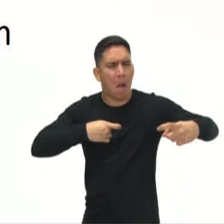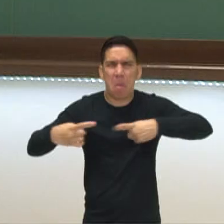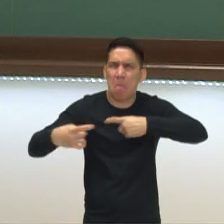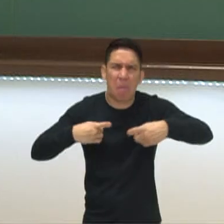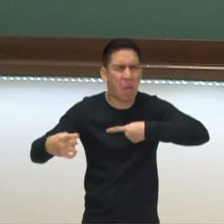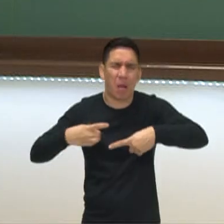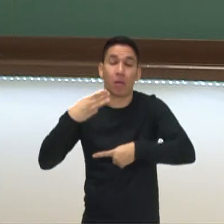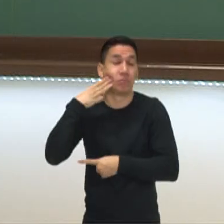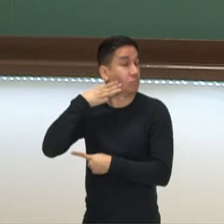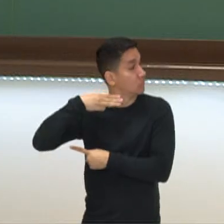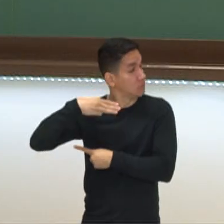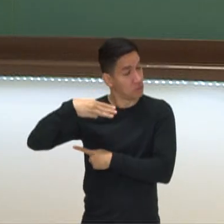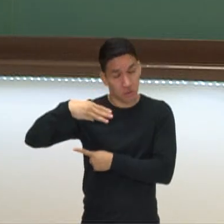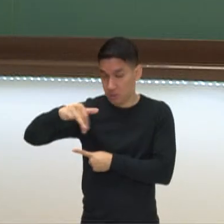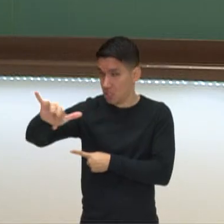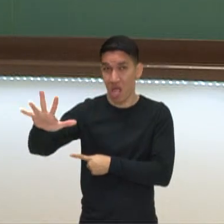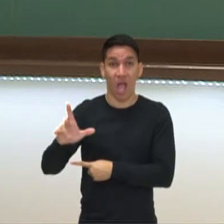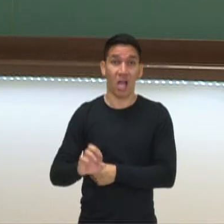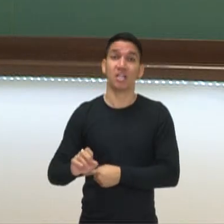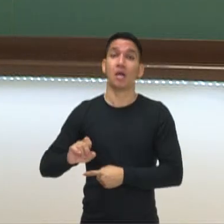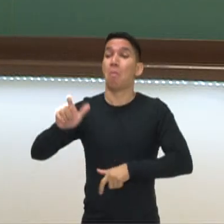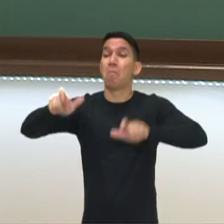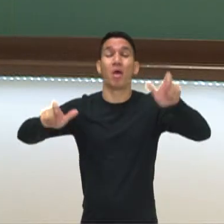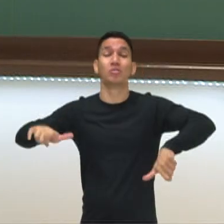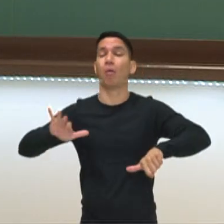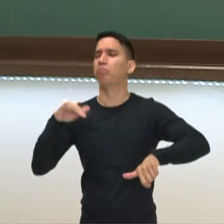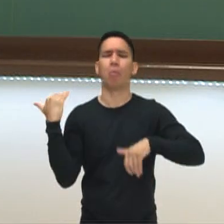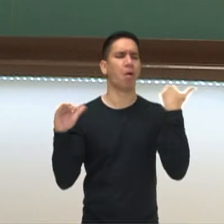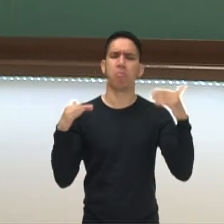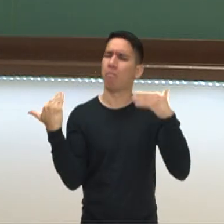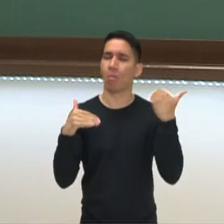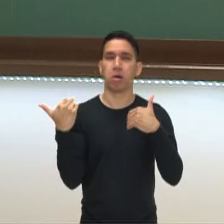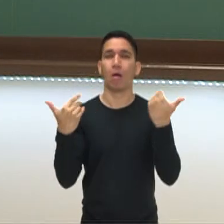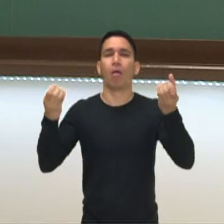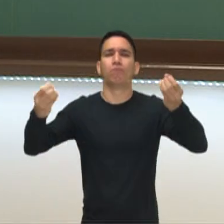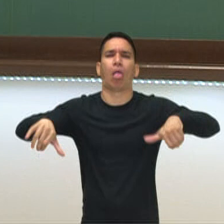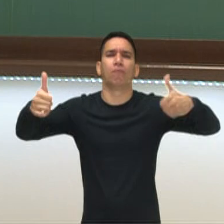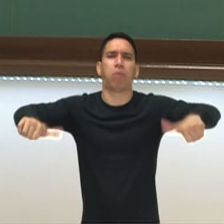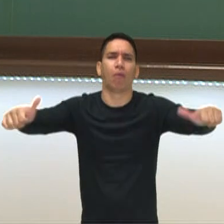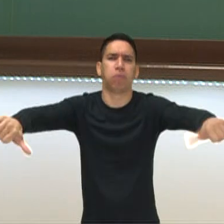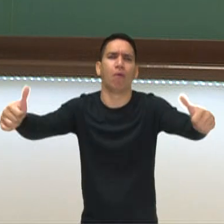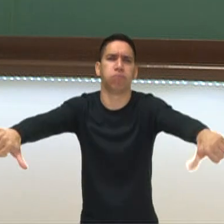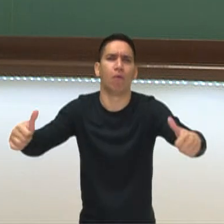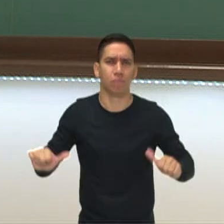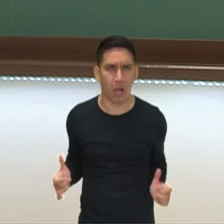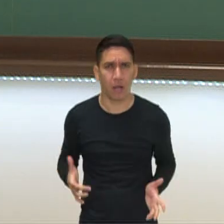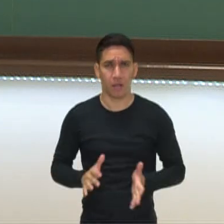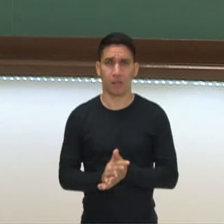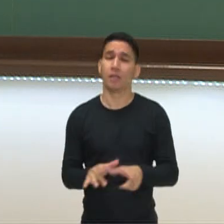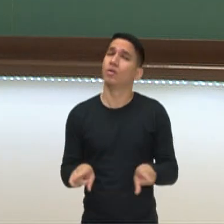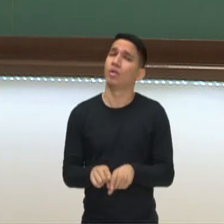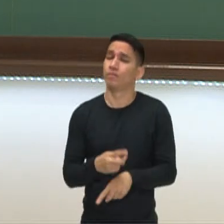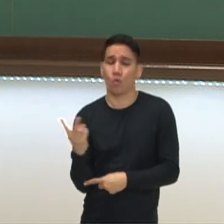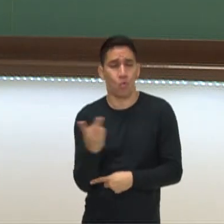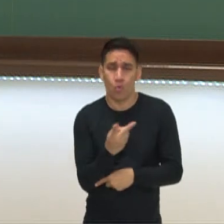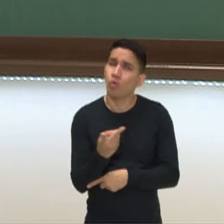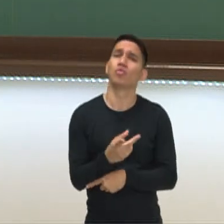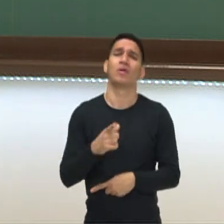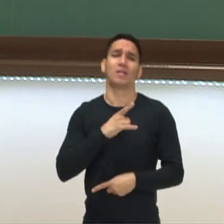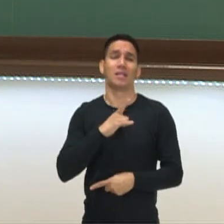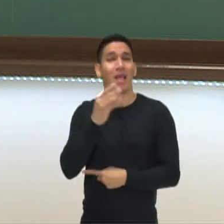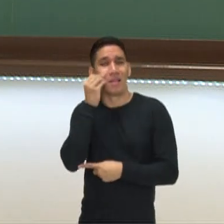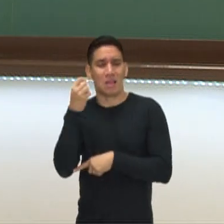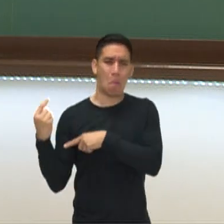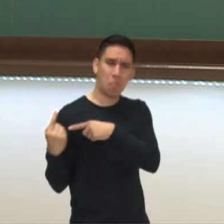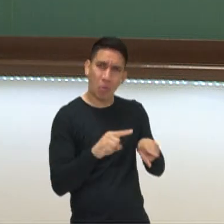morreram milhares de pessoas dos dois países, tanto os soviéticos no esforço de defesa, quanto nazistas no esforço de destruir